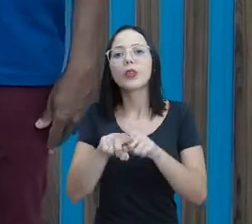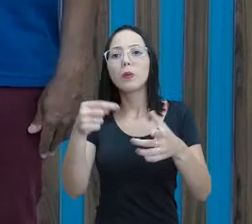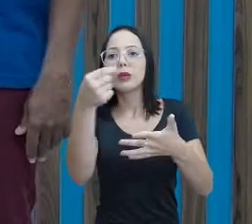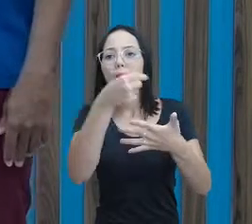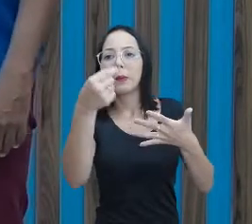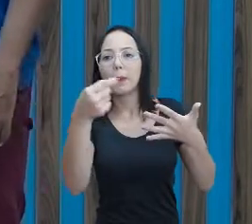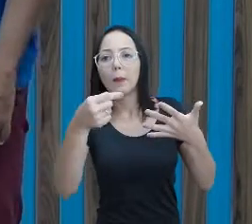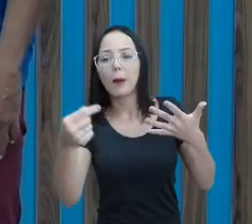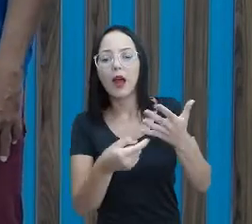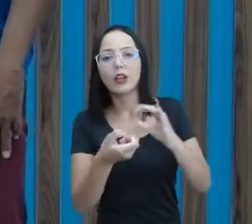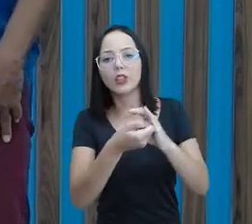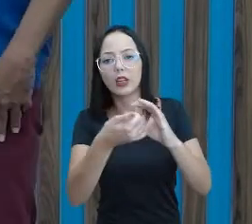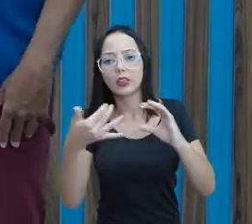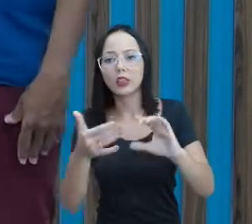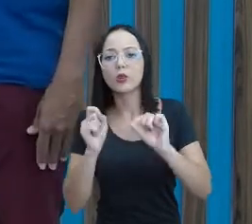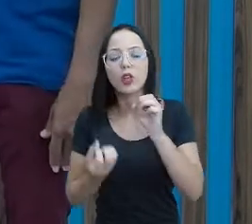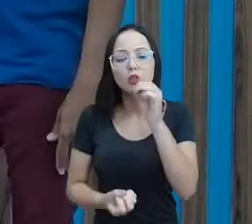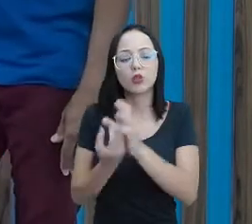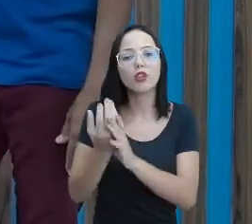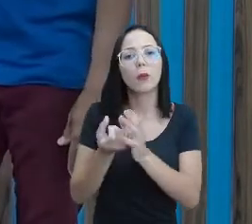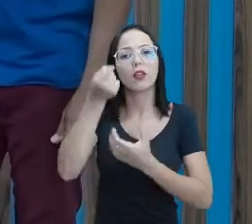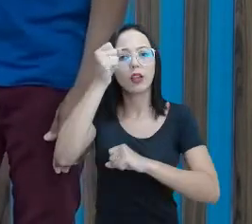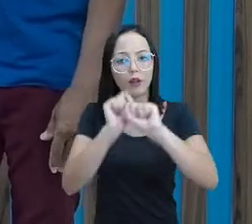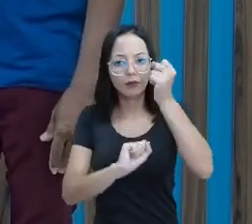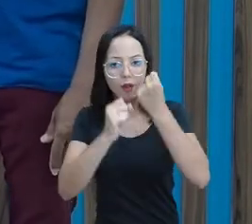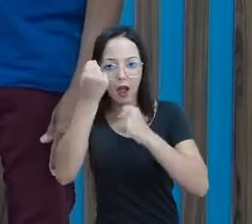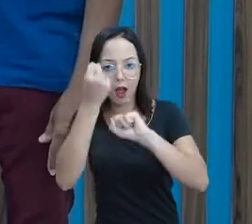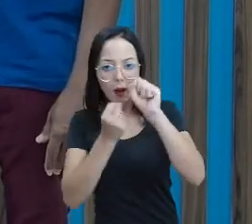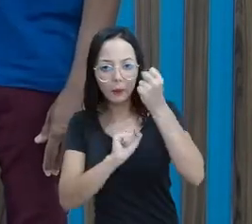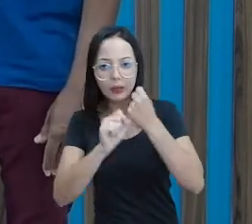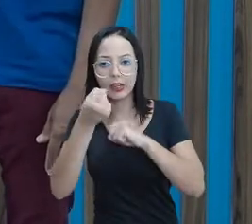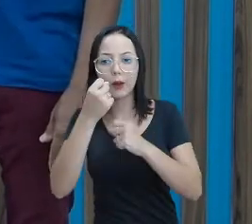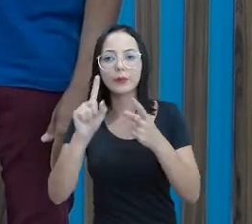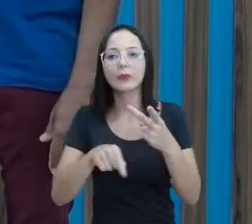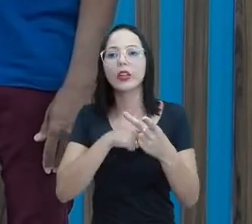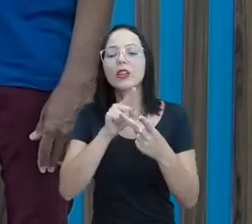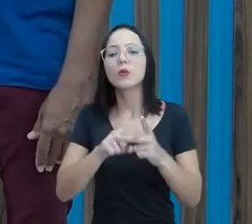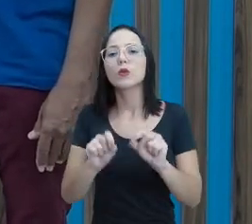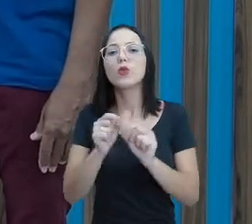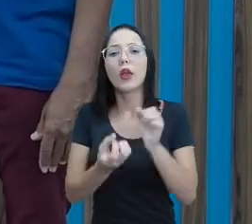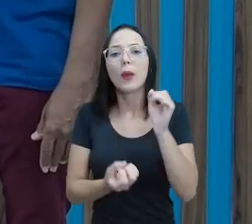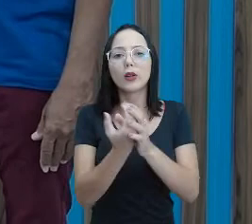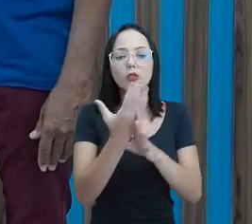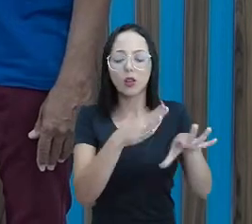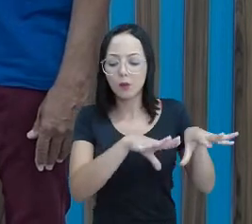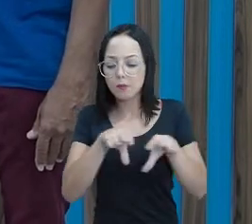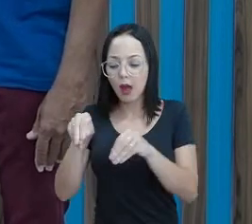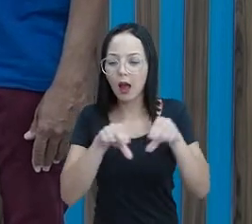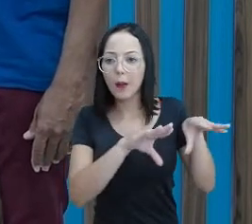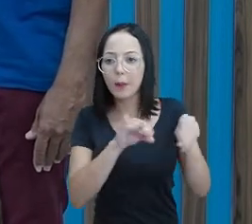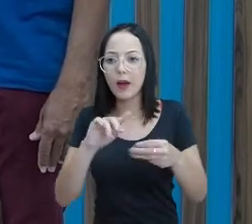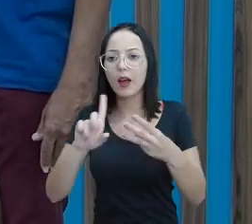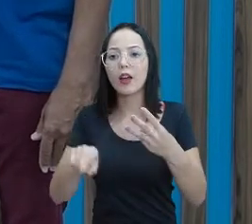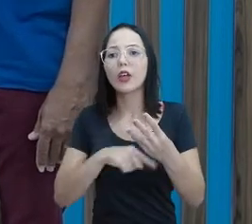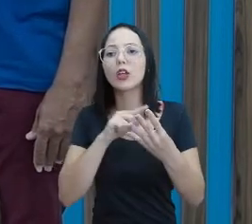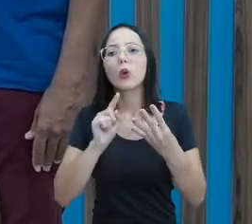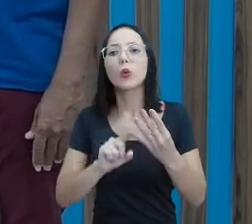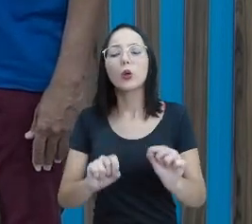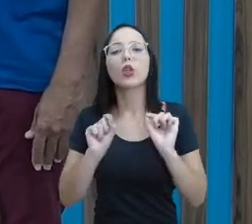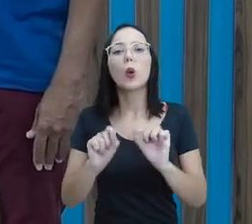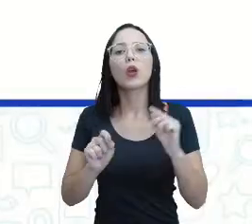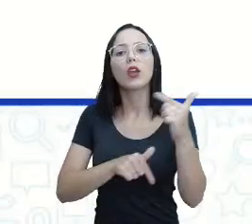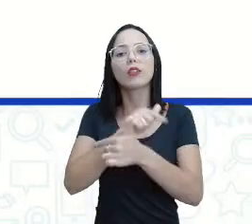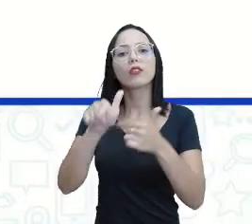Revolução Industrial, o surgimento das fábricas, tá? Depois a gente vem a produção em série e vem a questão